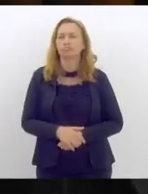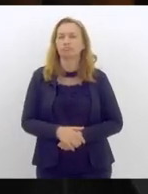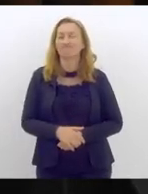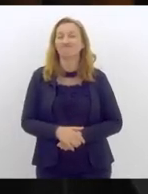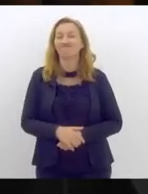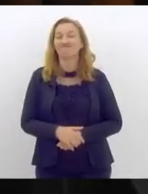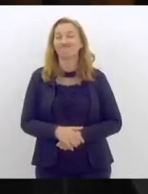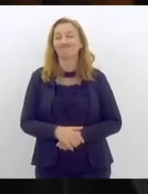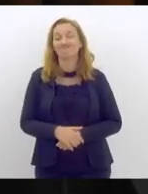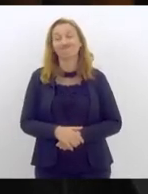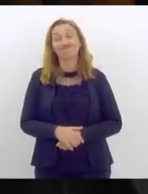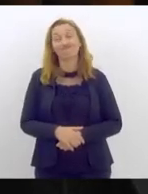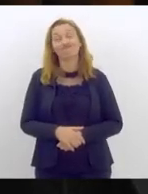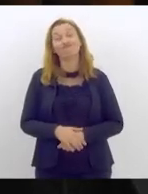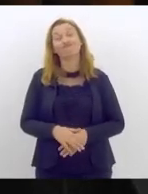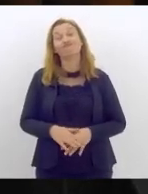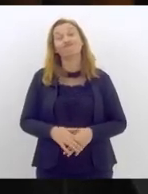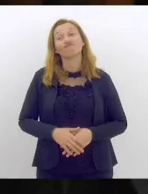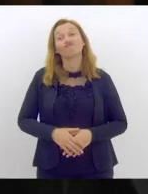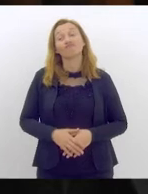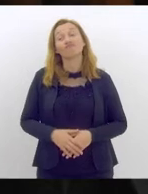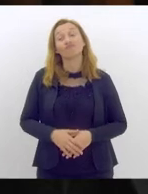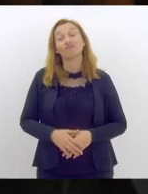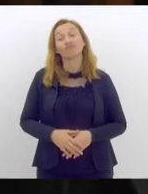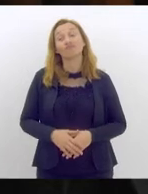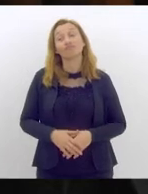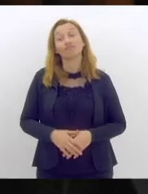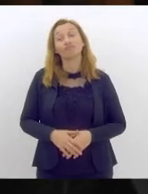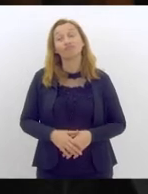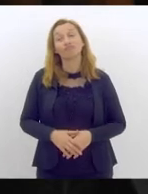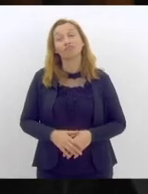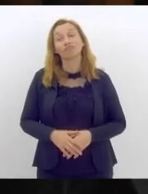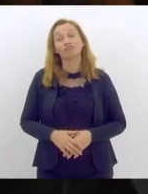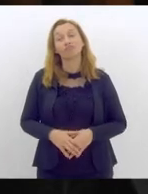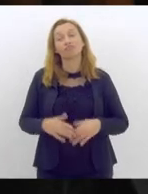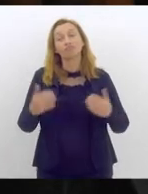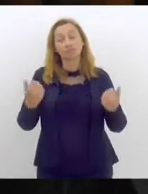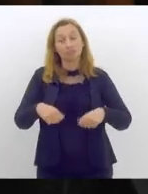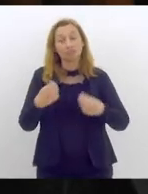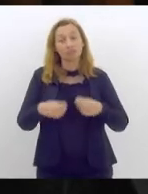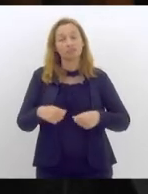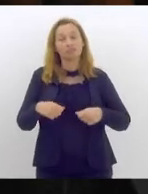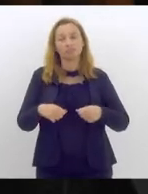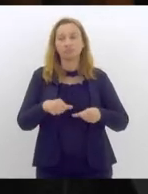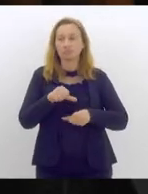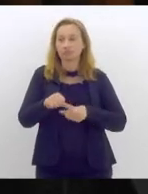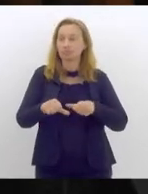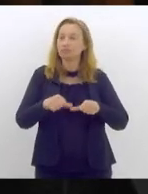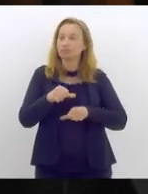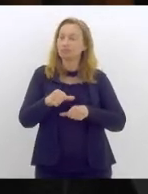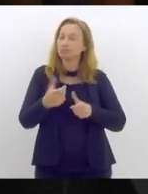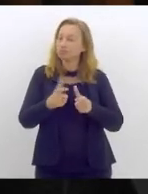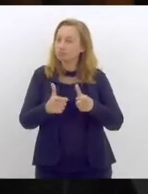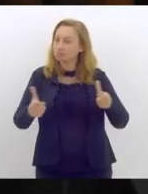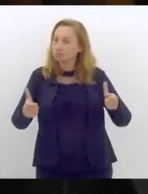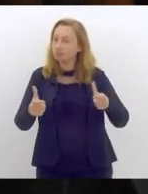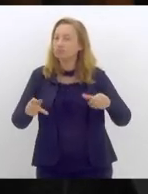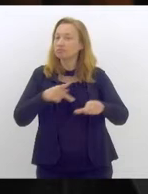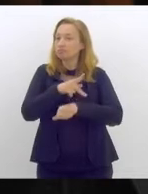isso vai requerer grandes mudanças no nosso país